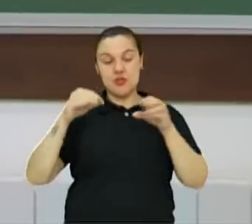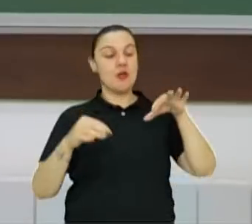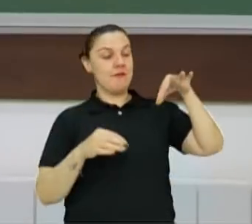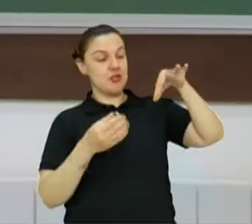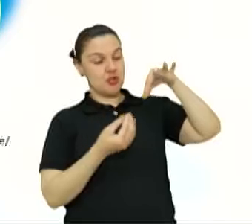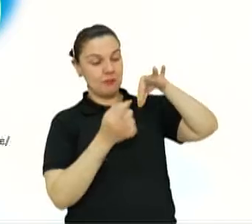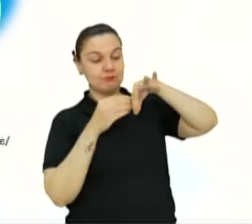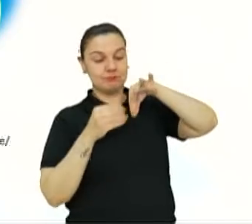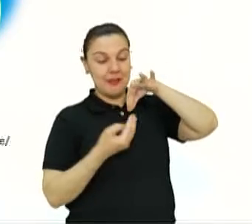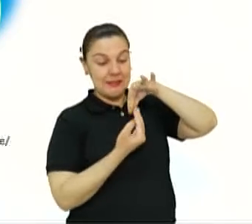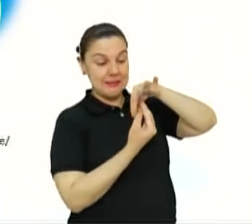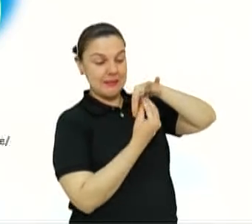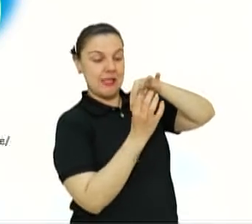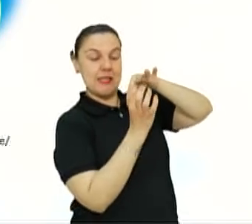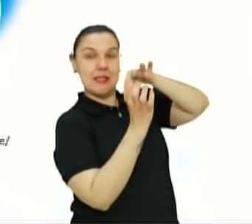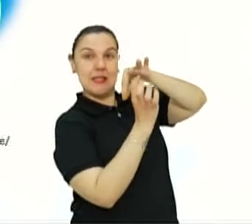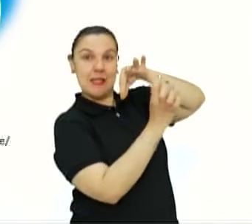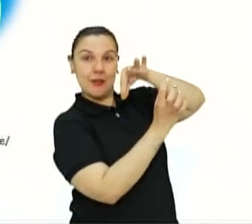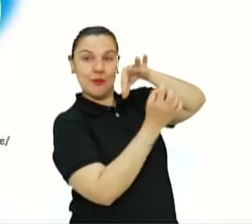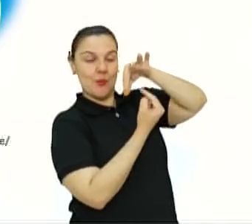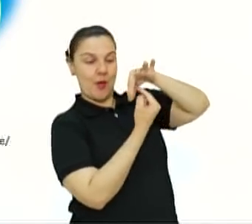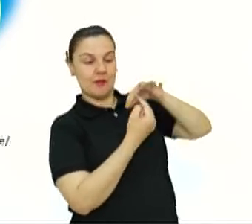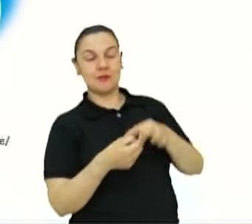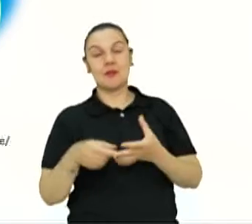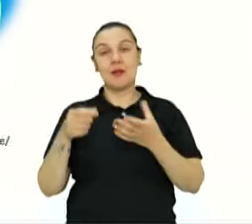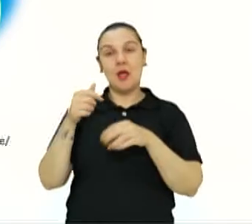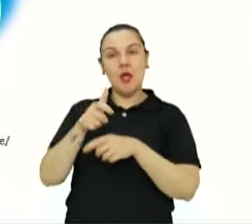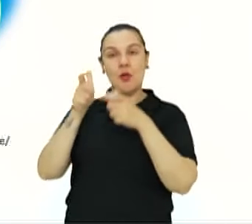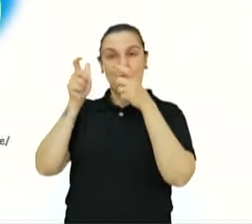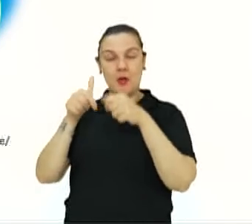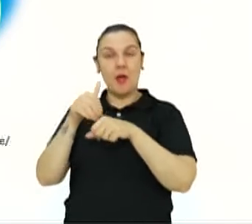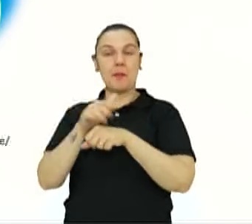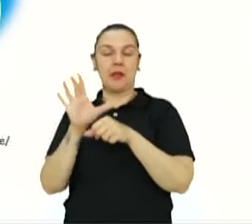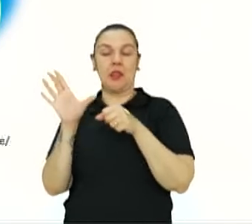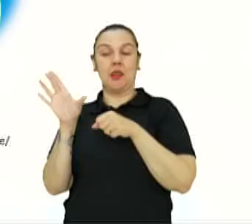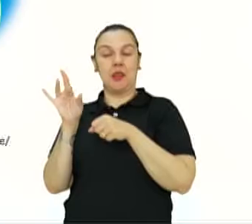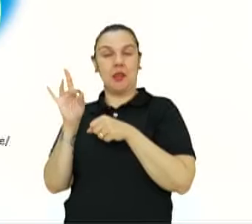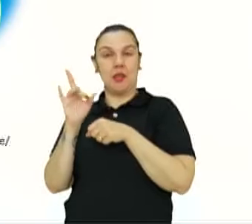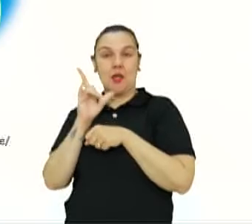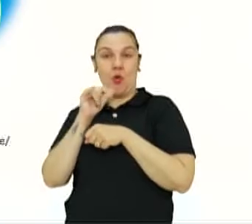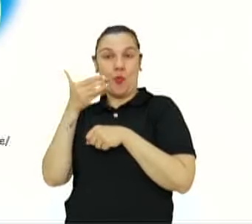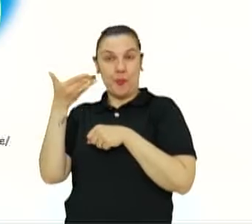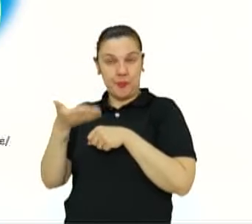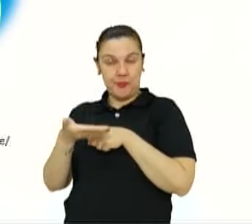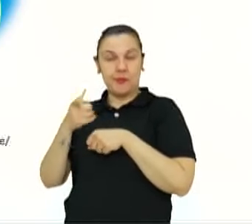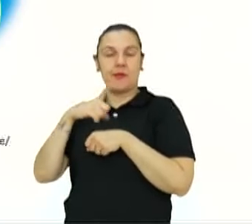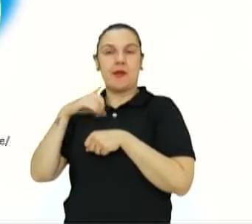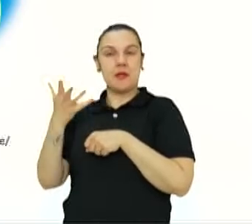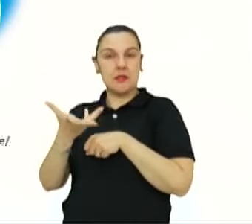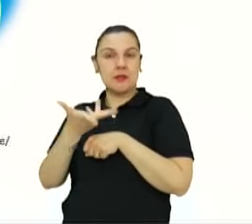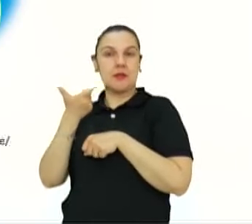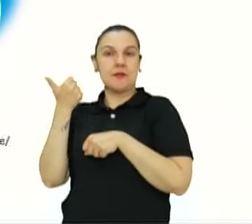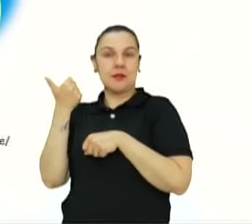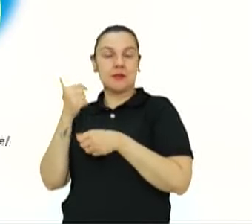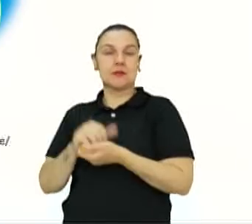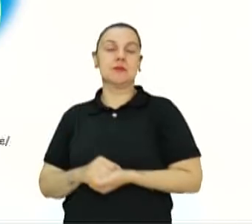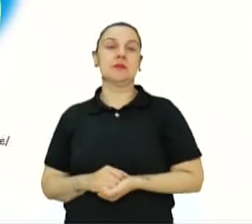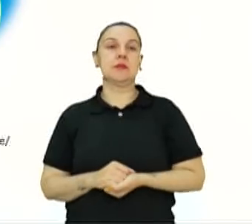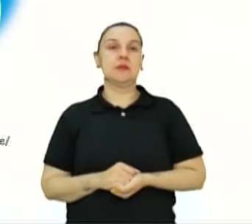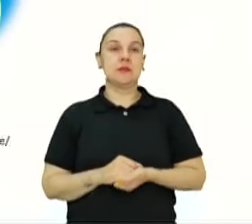da vagina, tá? Por ser um local, né, úmido, ele tem bastante facilidade de